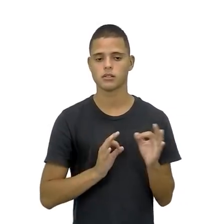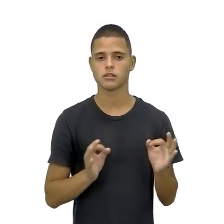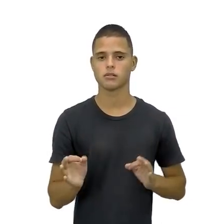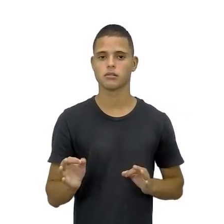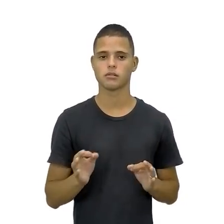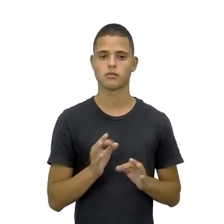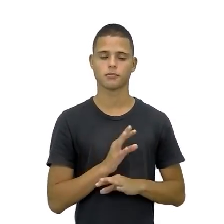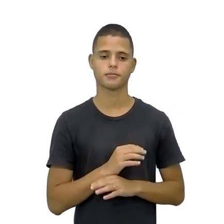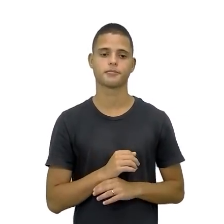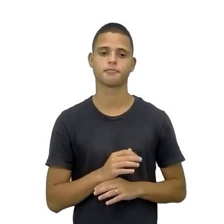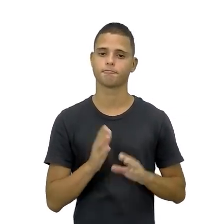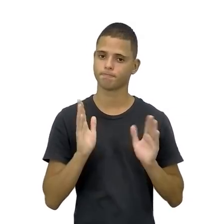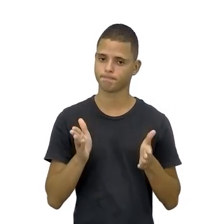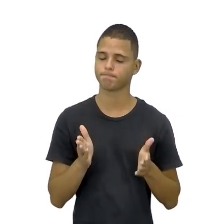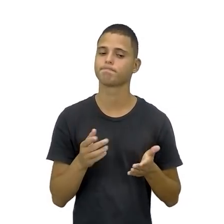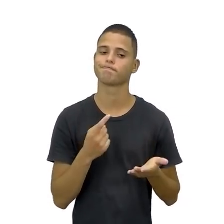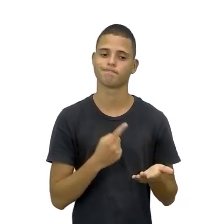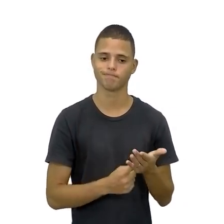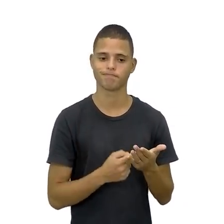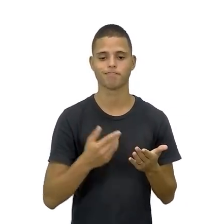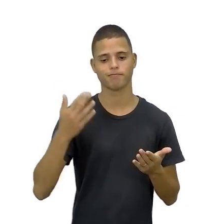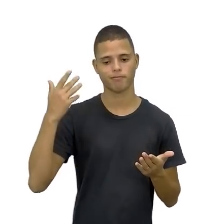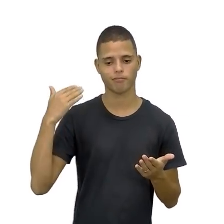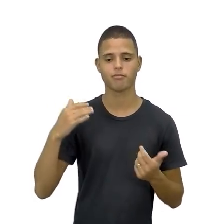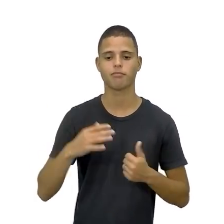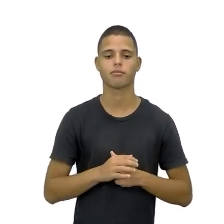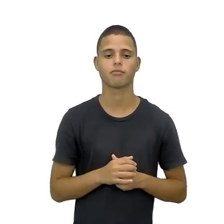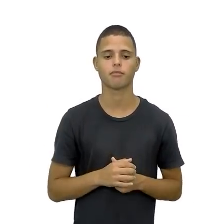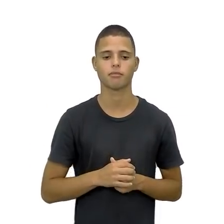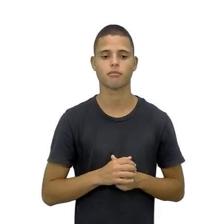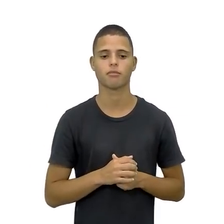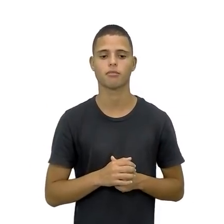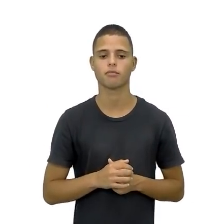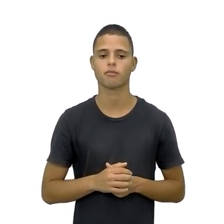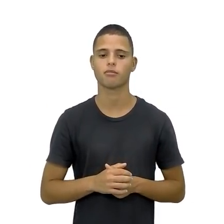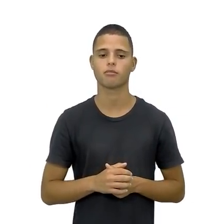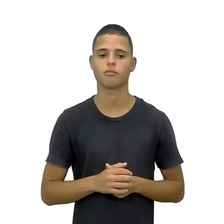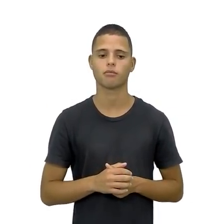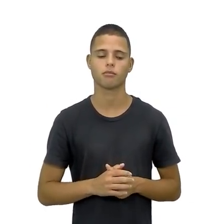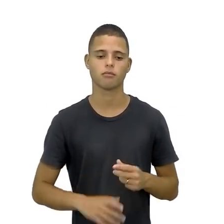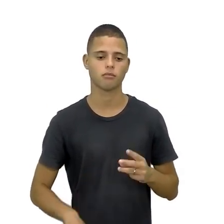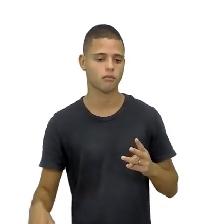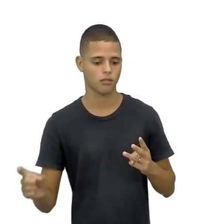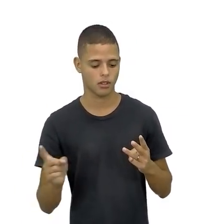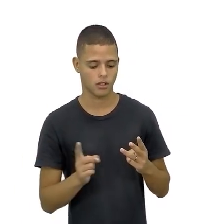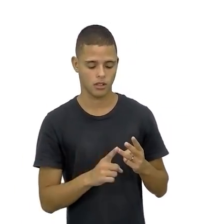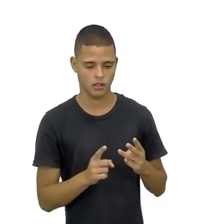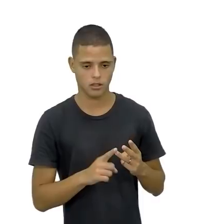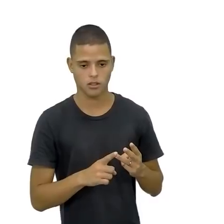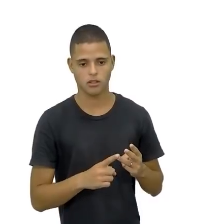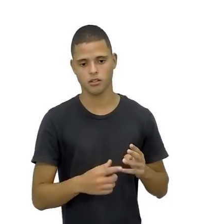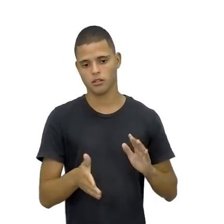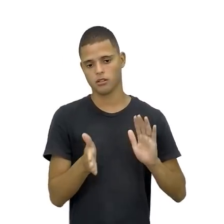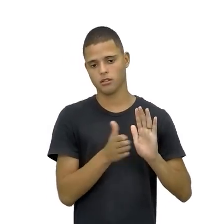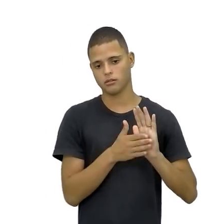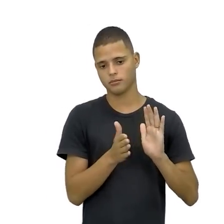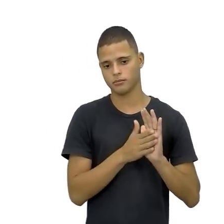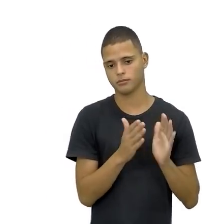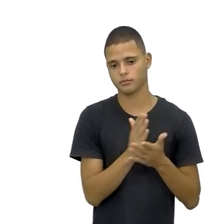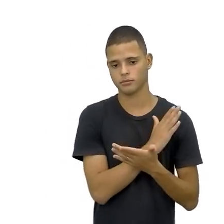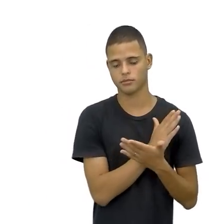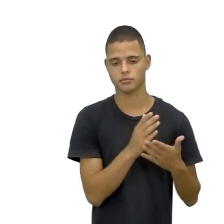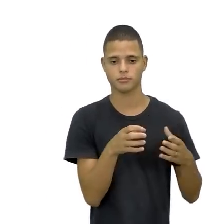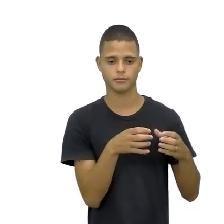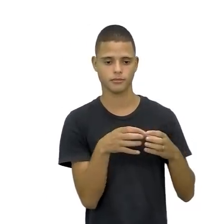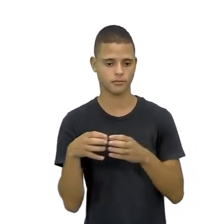dos papéis que já foram elencados lá no começo. Para depois, nós vamos aí propor em pequenos grupos